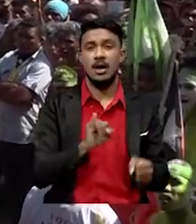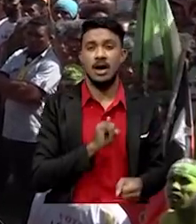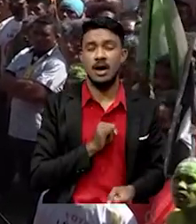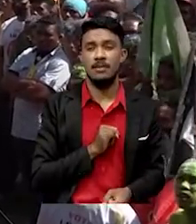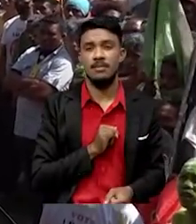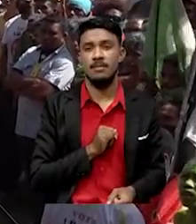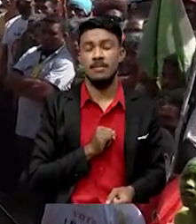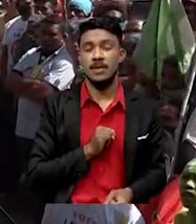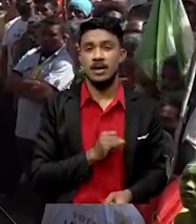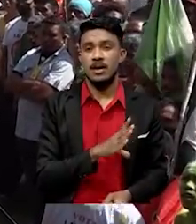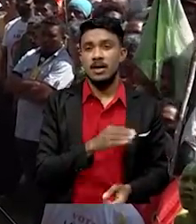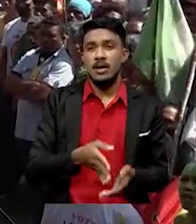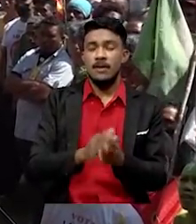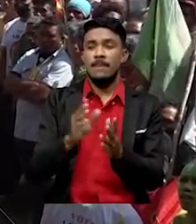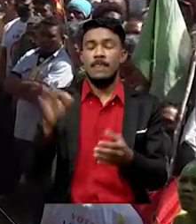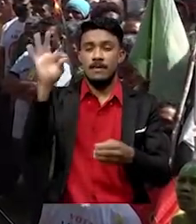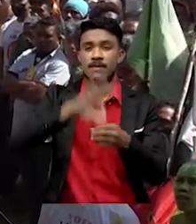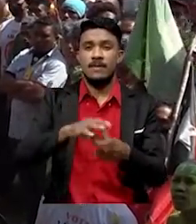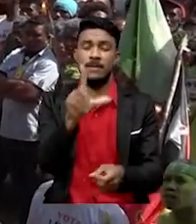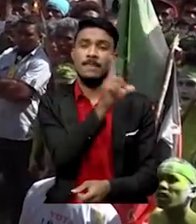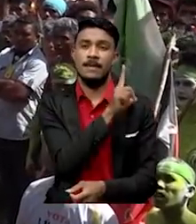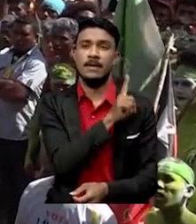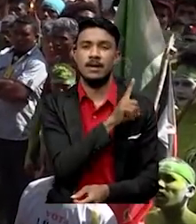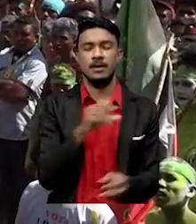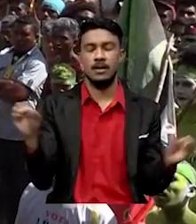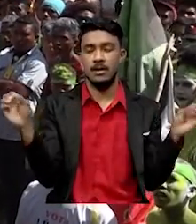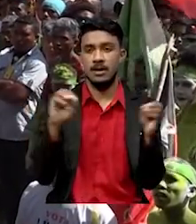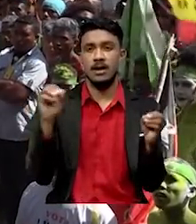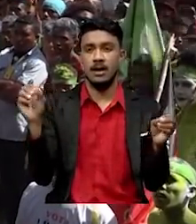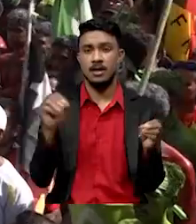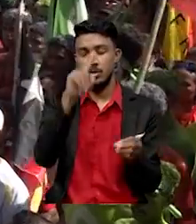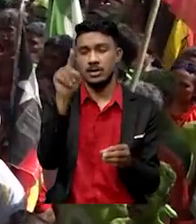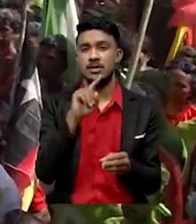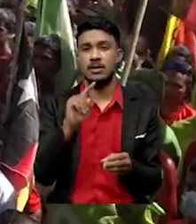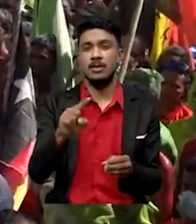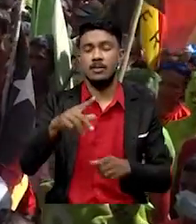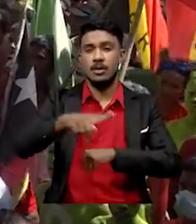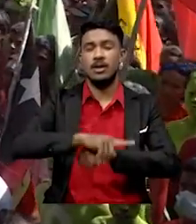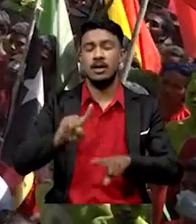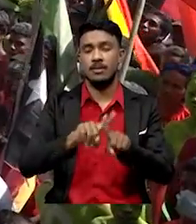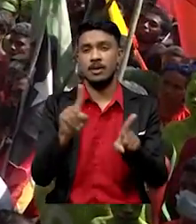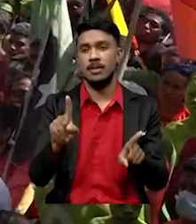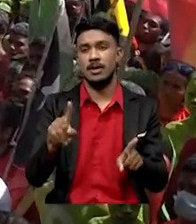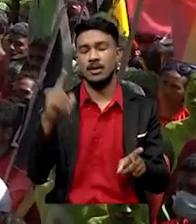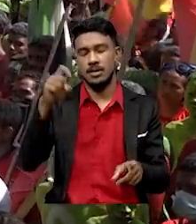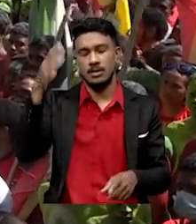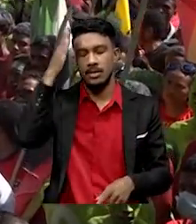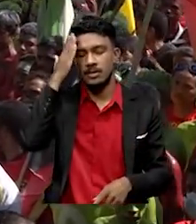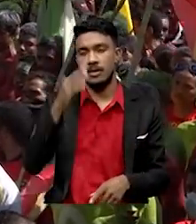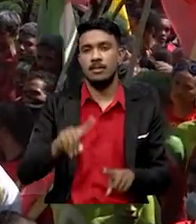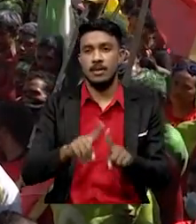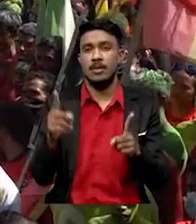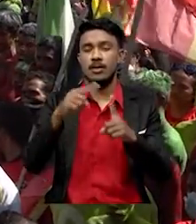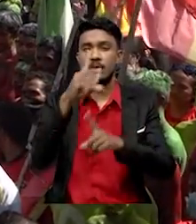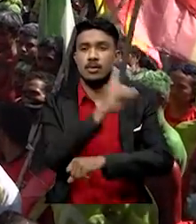lere laos que están politica. Mas ne que están moral. Mas ohin. Ha